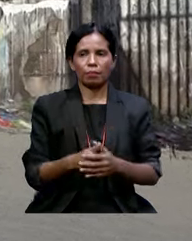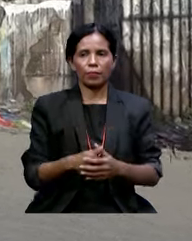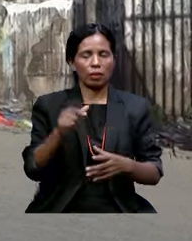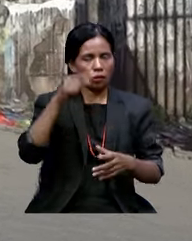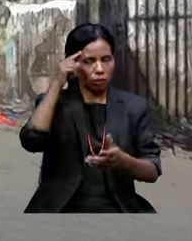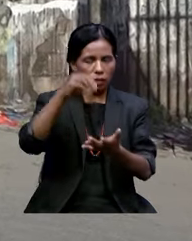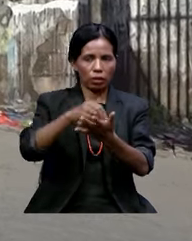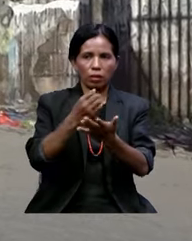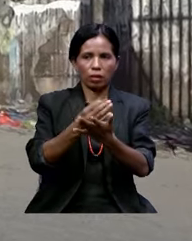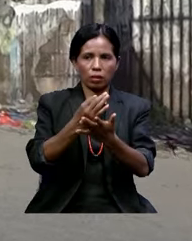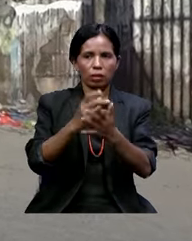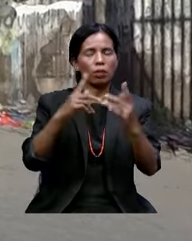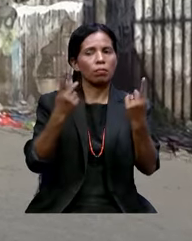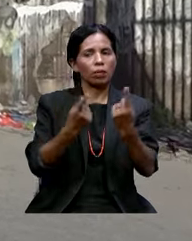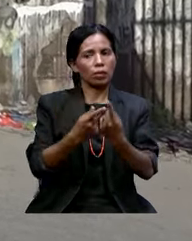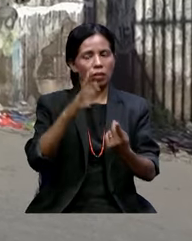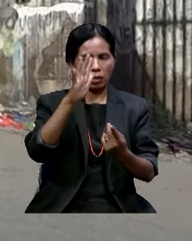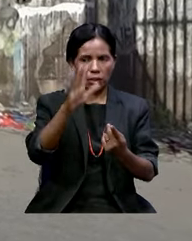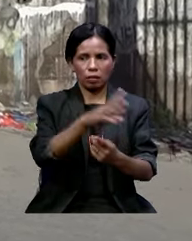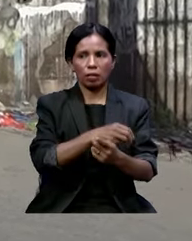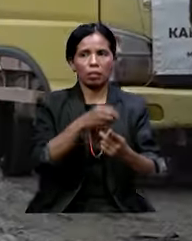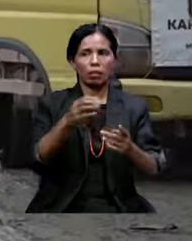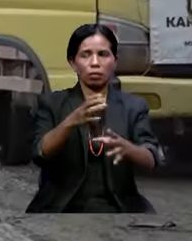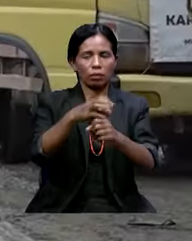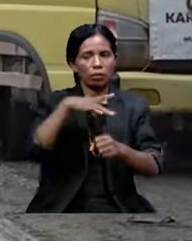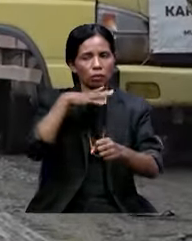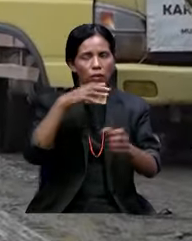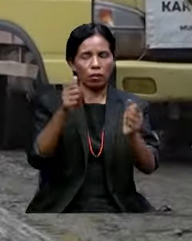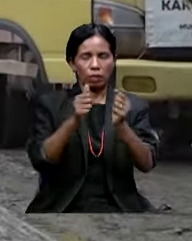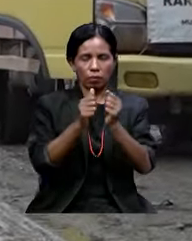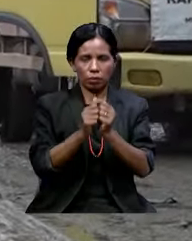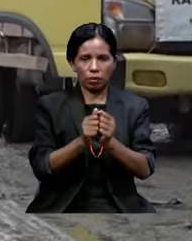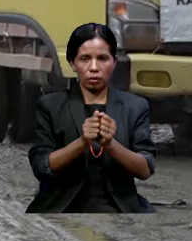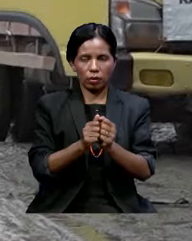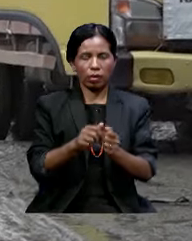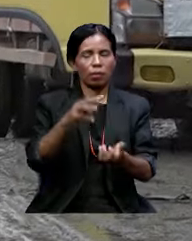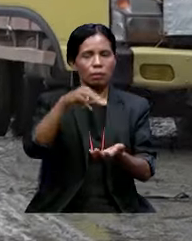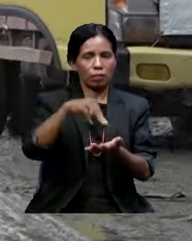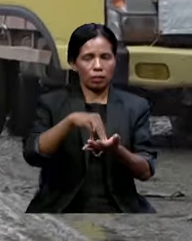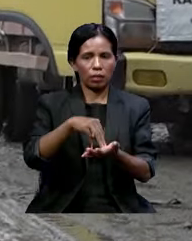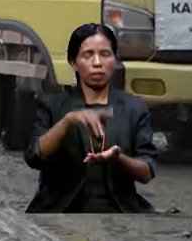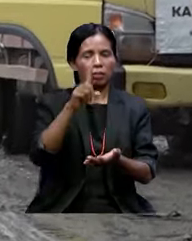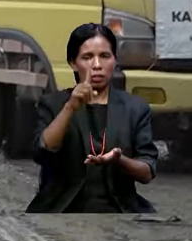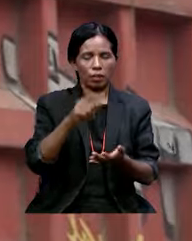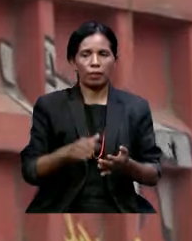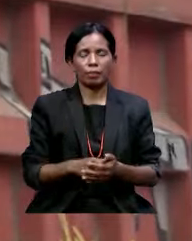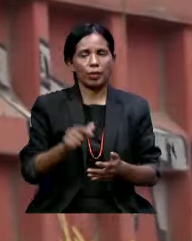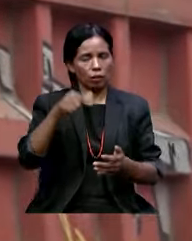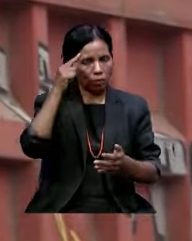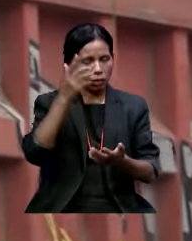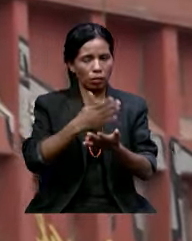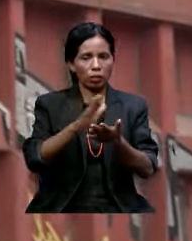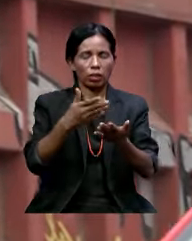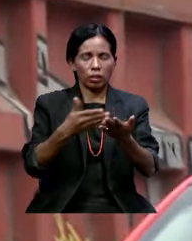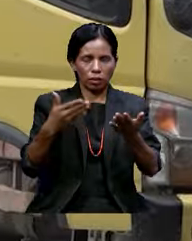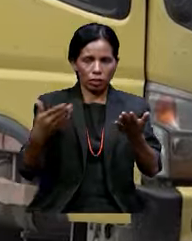alo orçamento ba companhia lima nebe durante ne raut fair hamo tuk dolar americano milhão ida dadang ne governo mo so saona